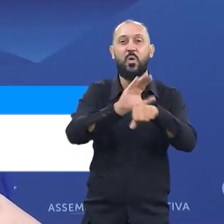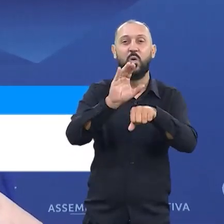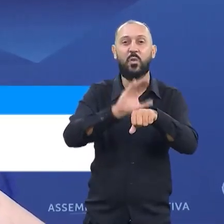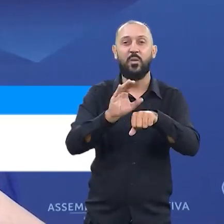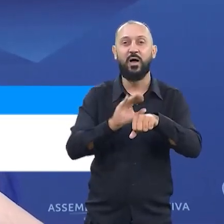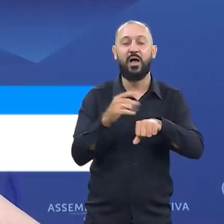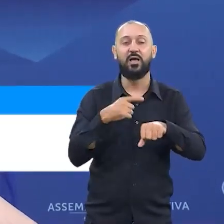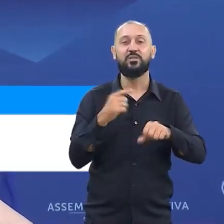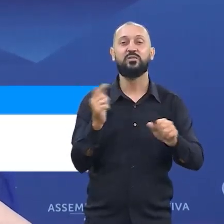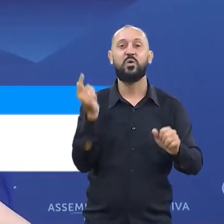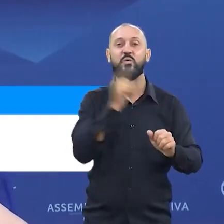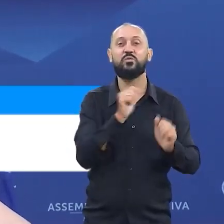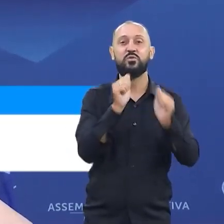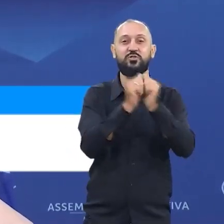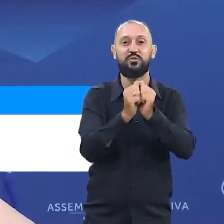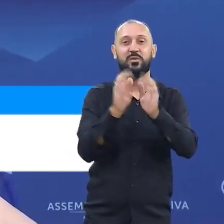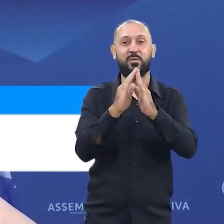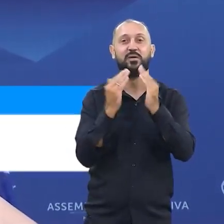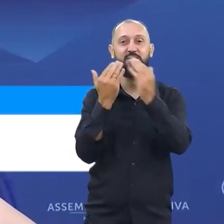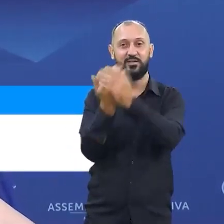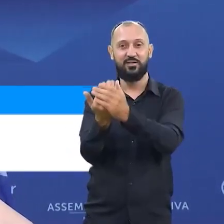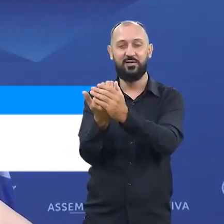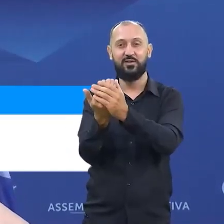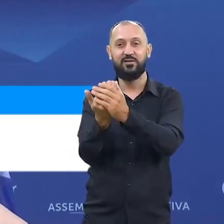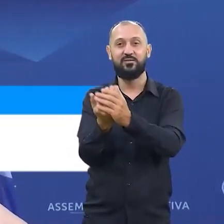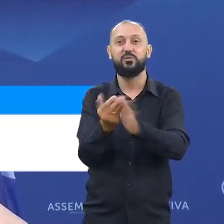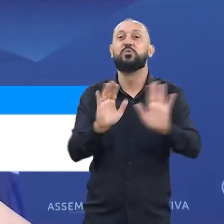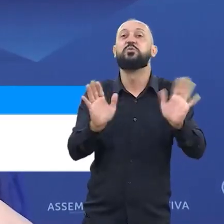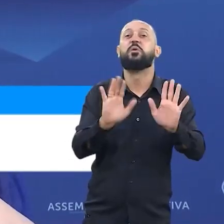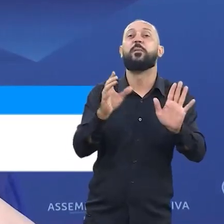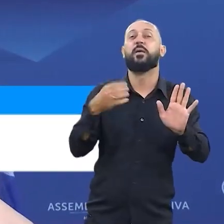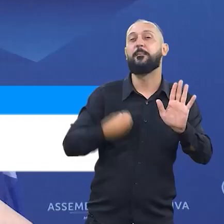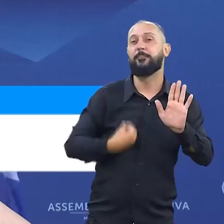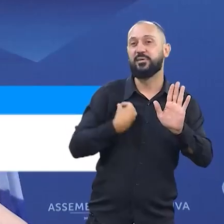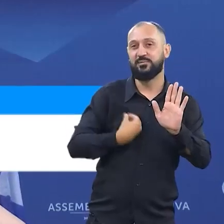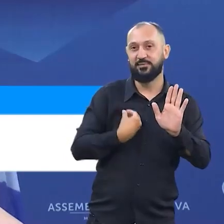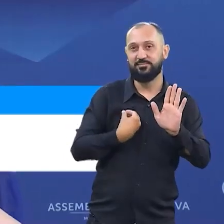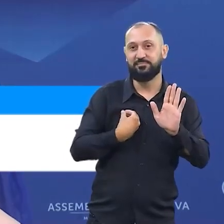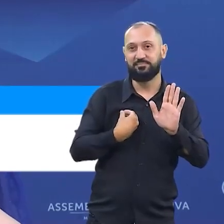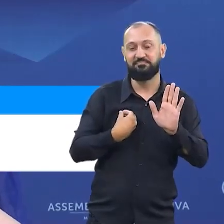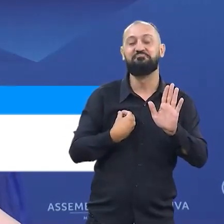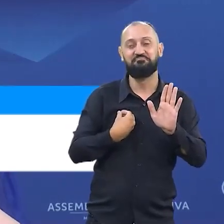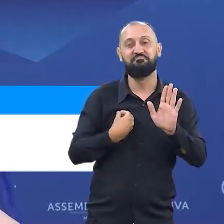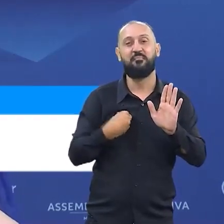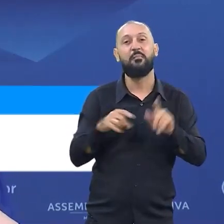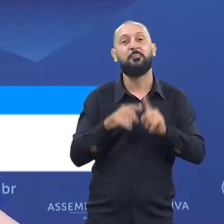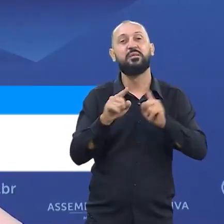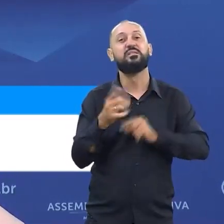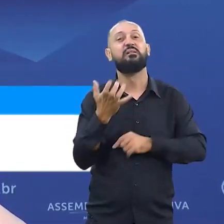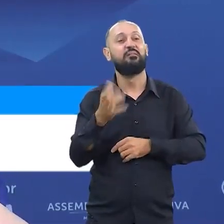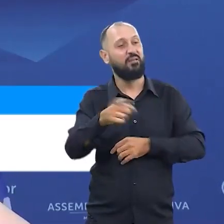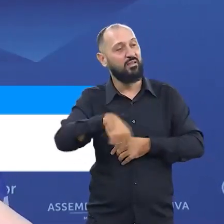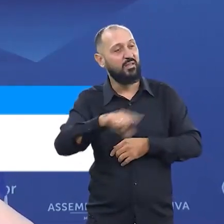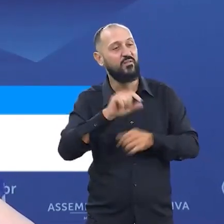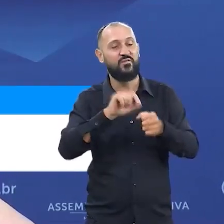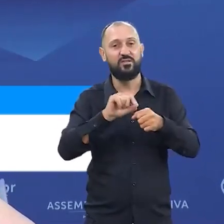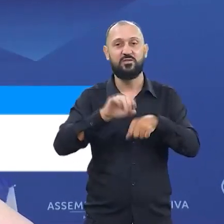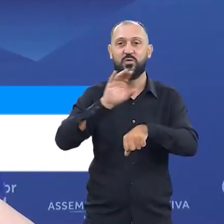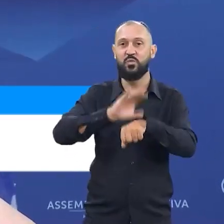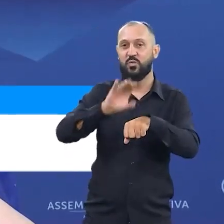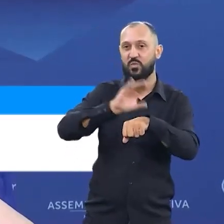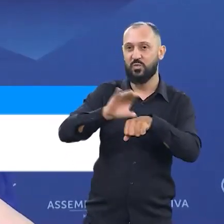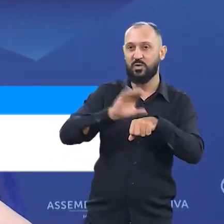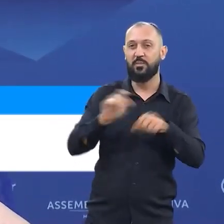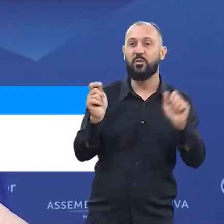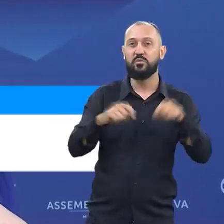trabalhando esse curso para que a gente possa estar levando para essas escolas, não só para quem vai participar, mas para quem